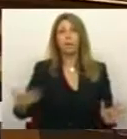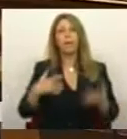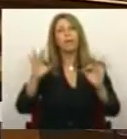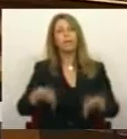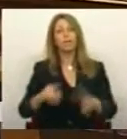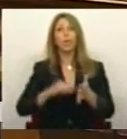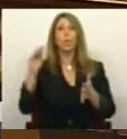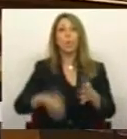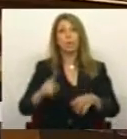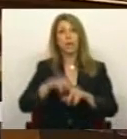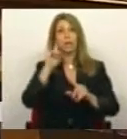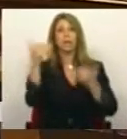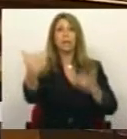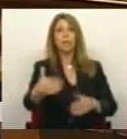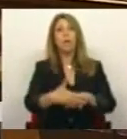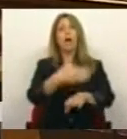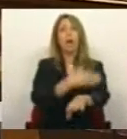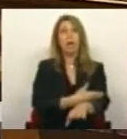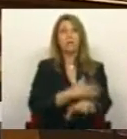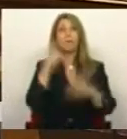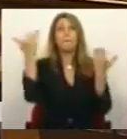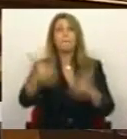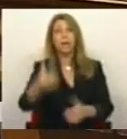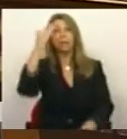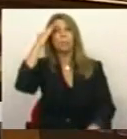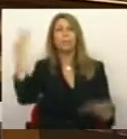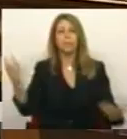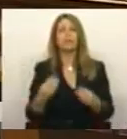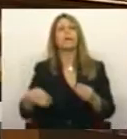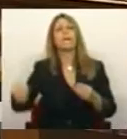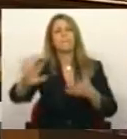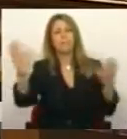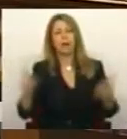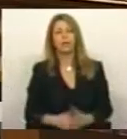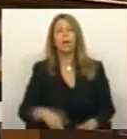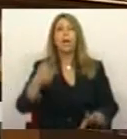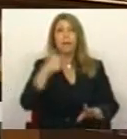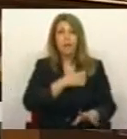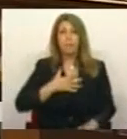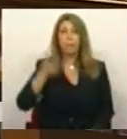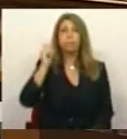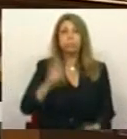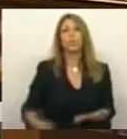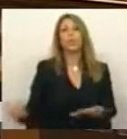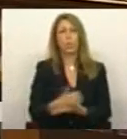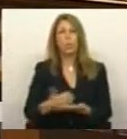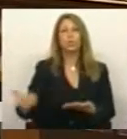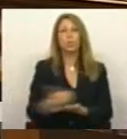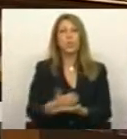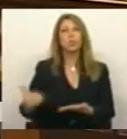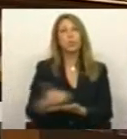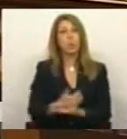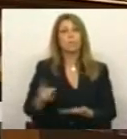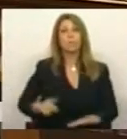contratos a termo antes do prazo previsto e por aí fora. Falamos de empresas que durante anos acumularam lucros e mais lucros e algumas